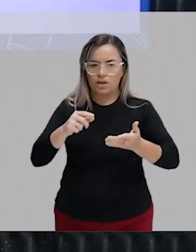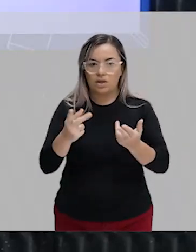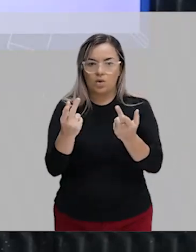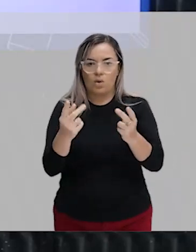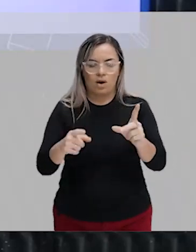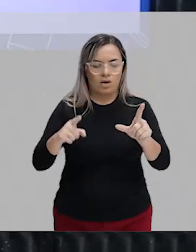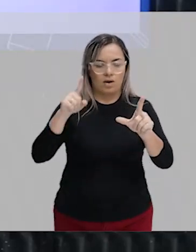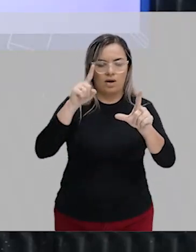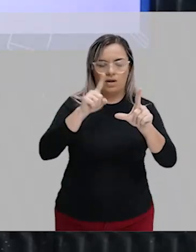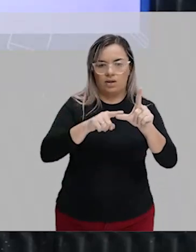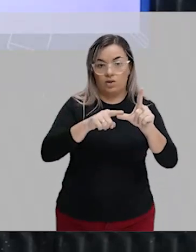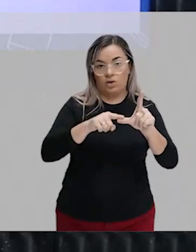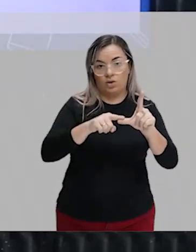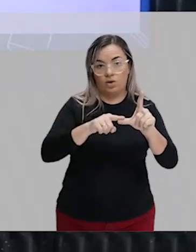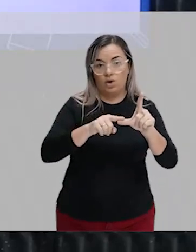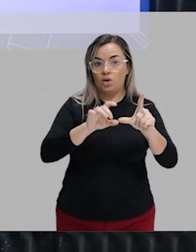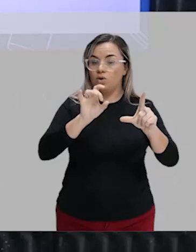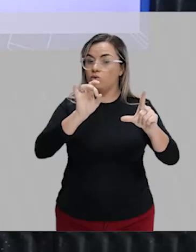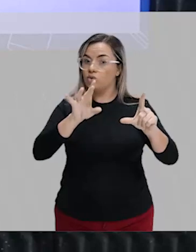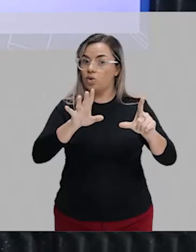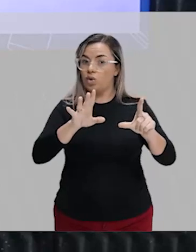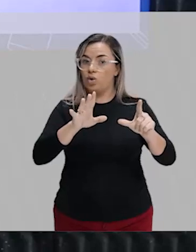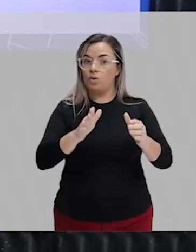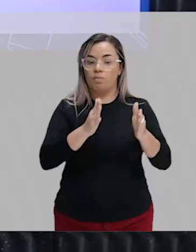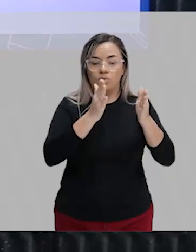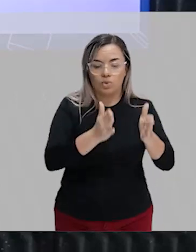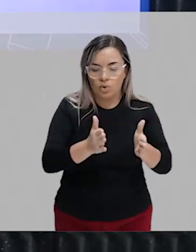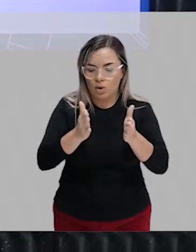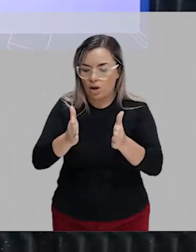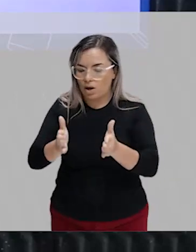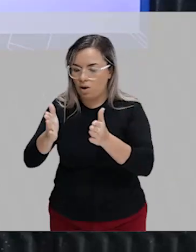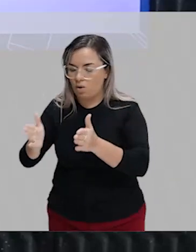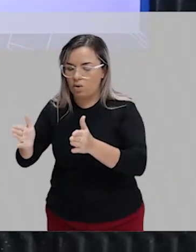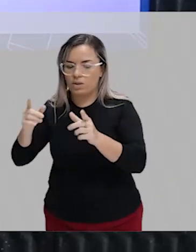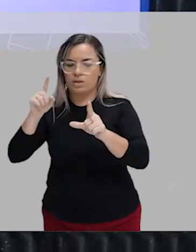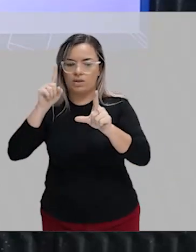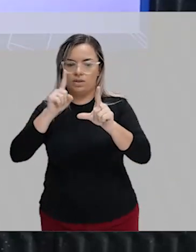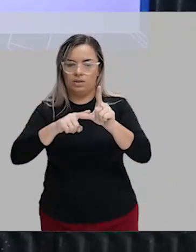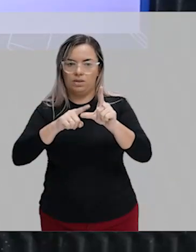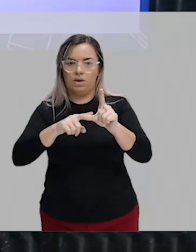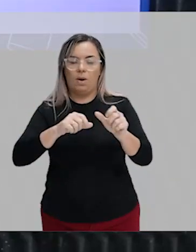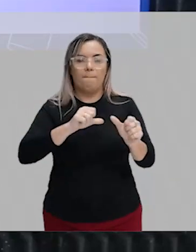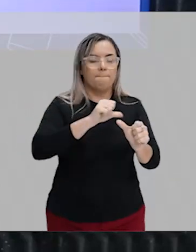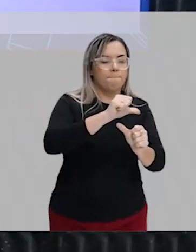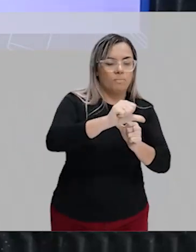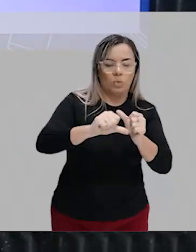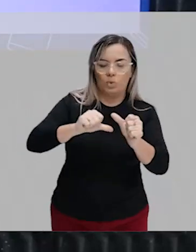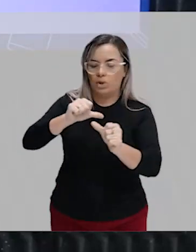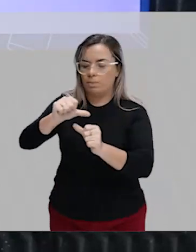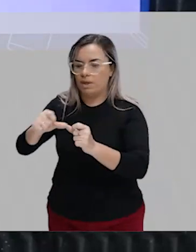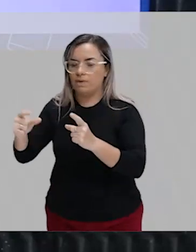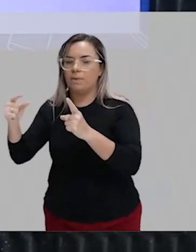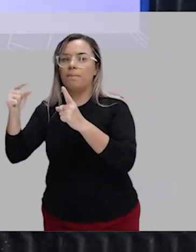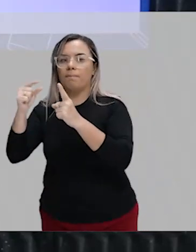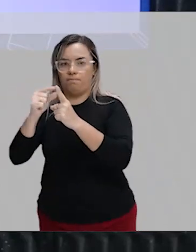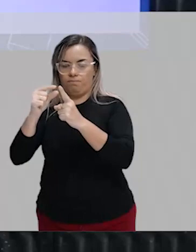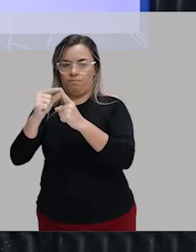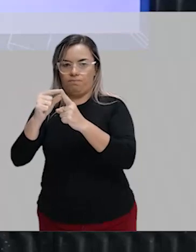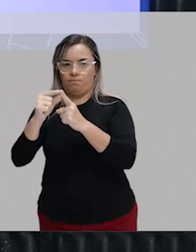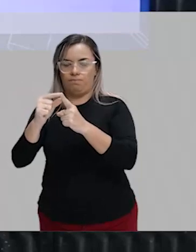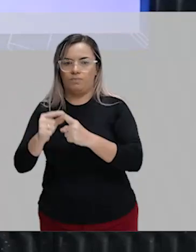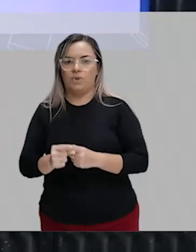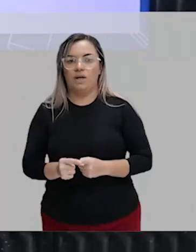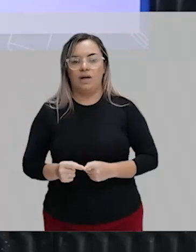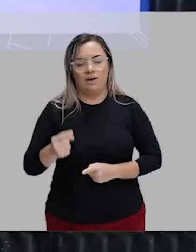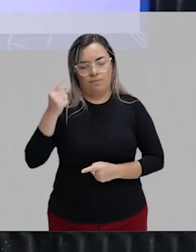Como eu mudei a ordem das letras, mudou a palavra. Quando muda a ordem das letras e muda a palavra, logicamente